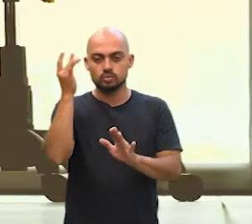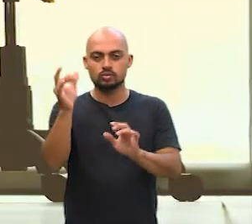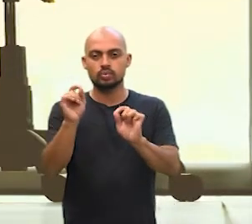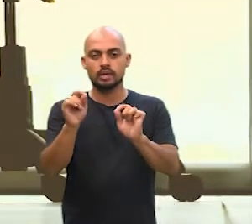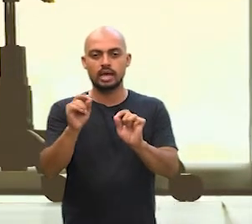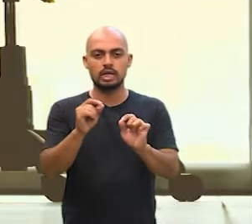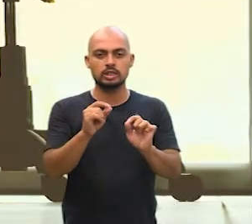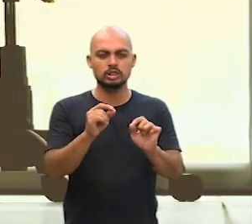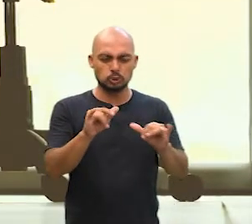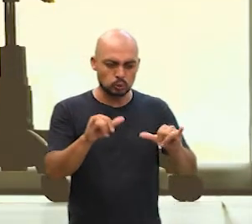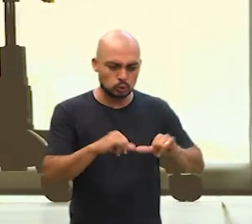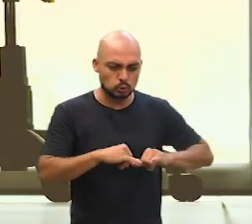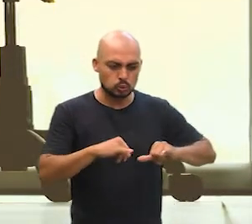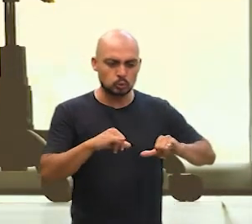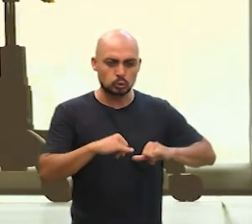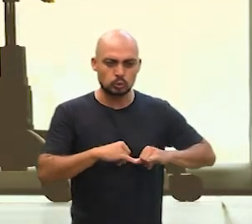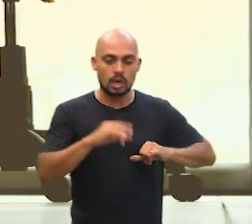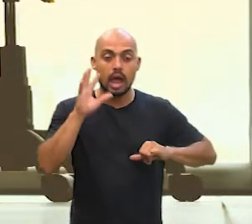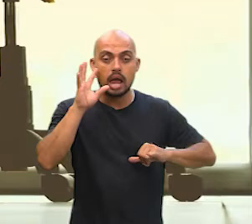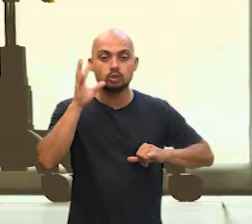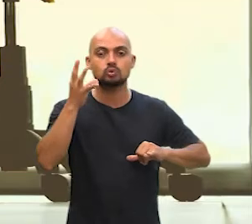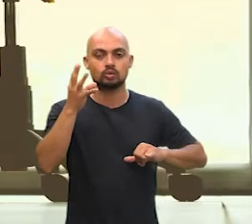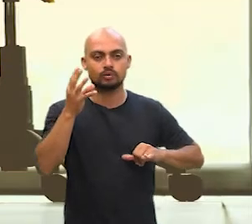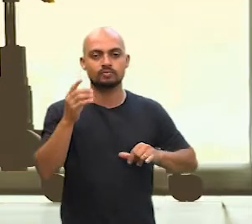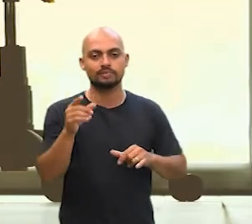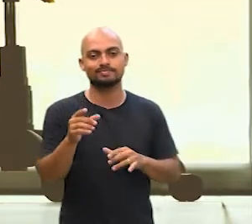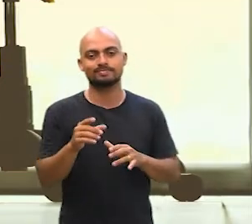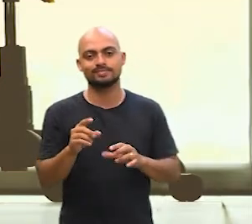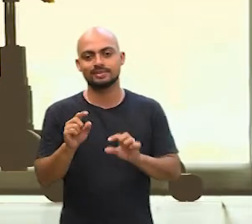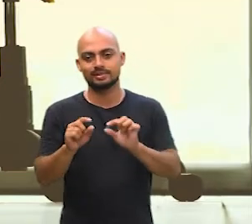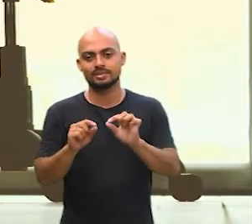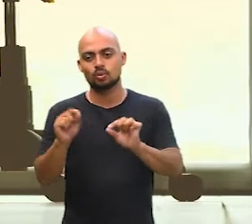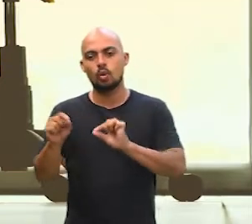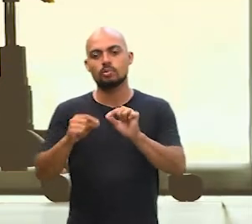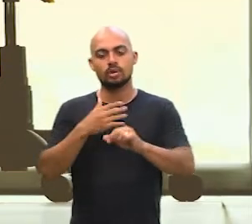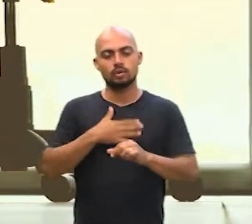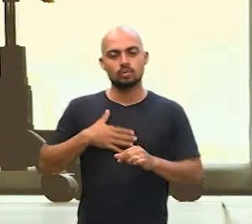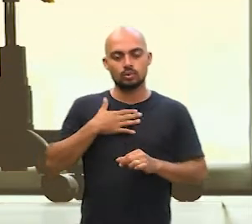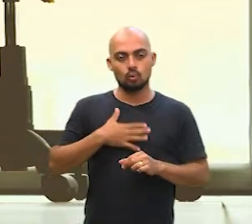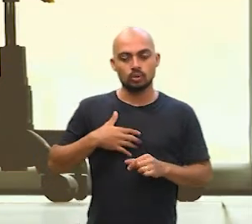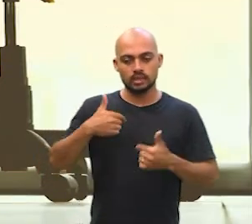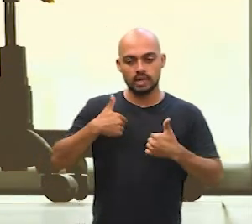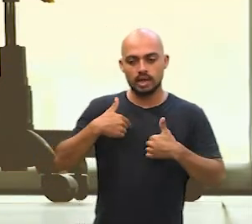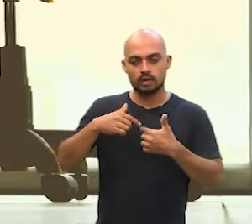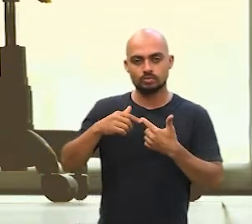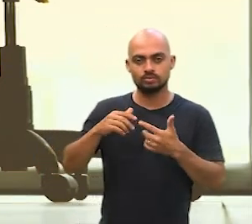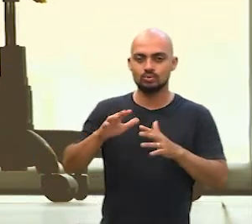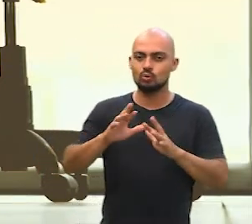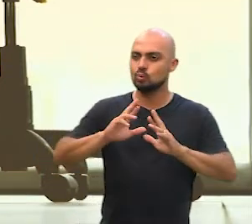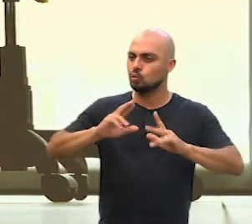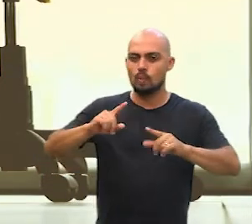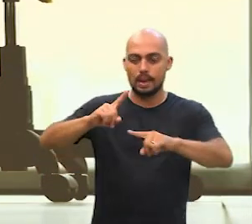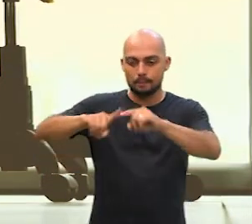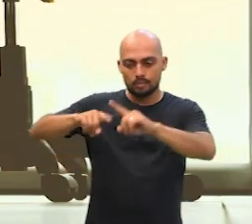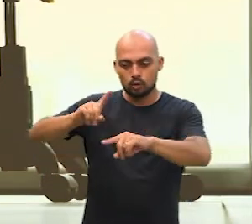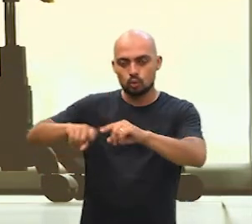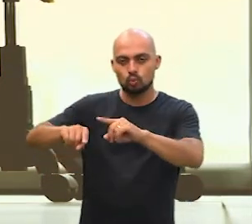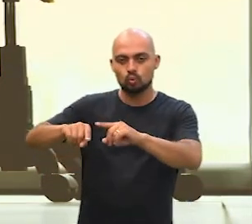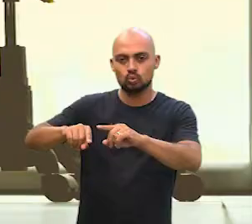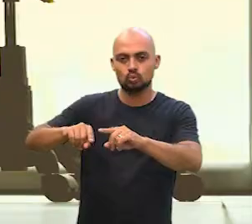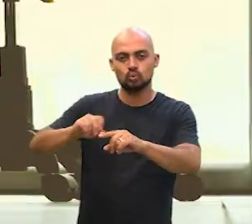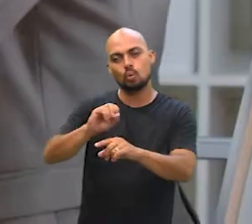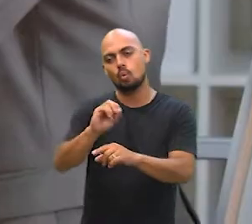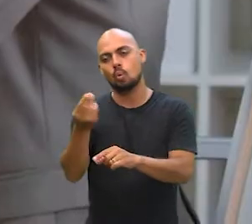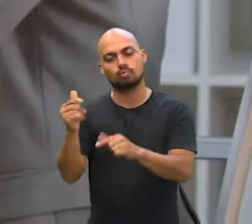a dor, quem resolve o problema do meu cliente, né? Como eu gostaria de resolver. Então, não é um produto igual a um